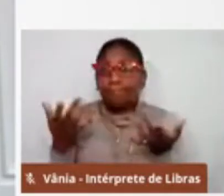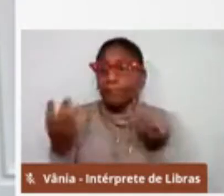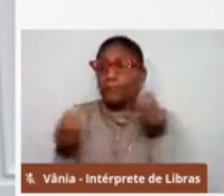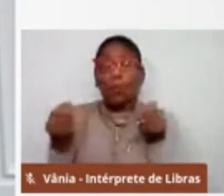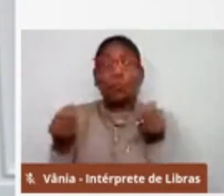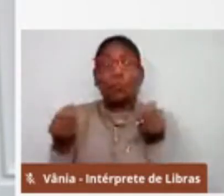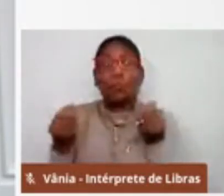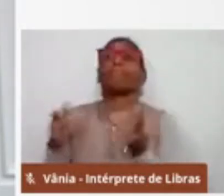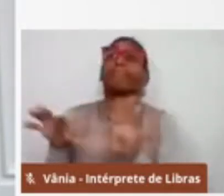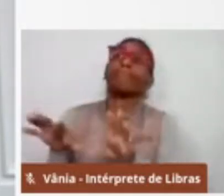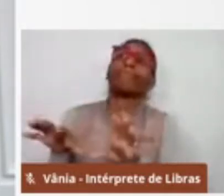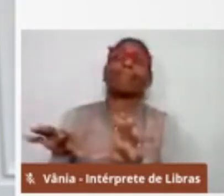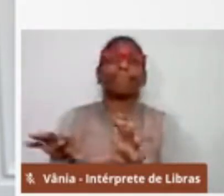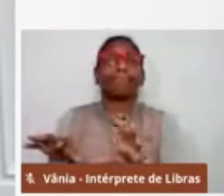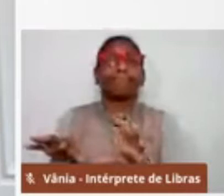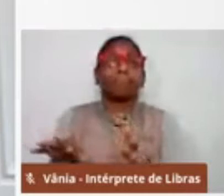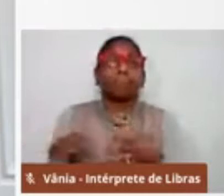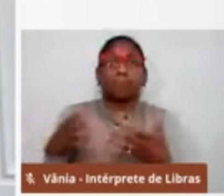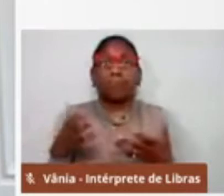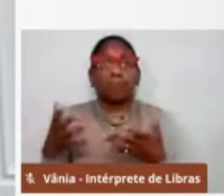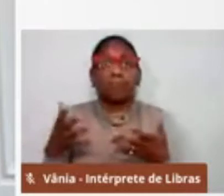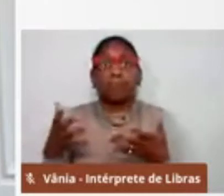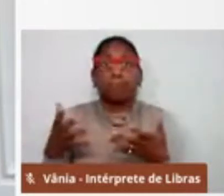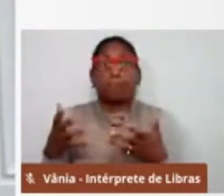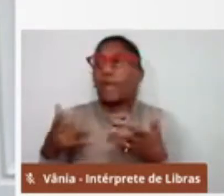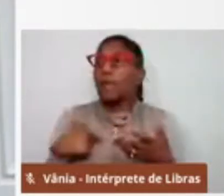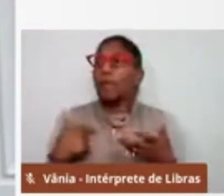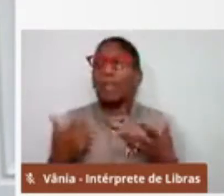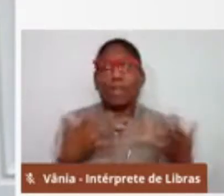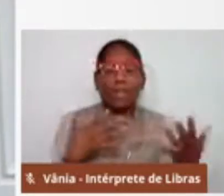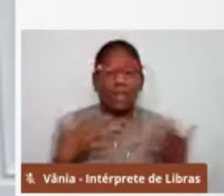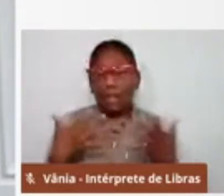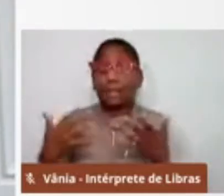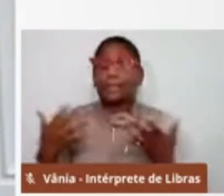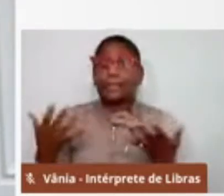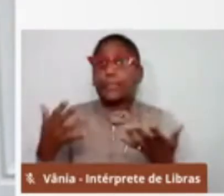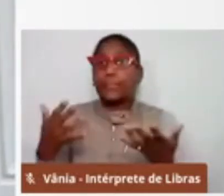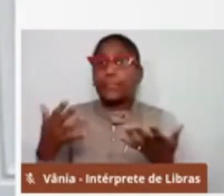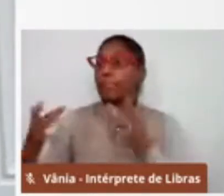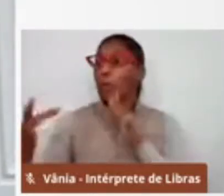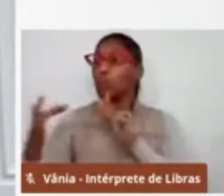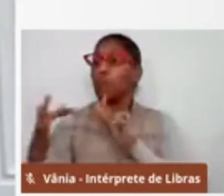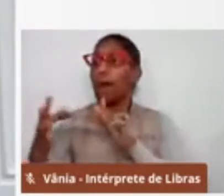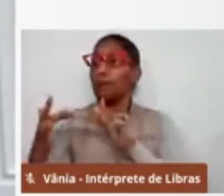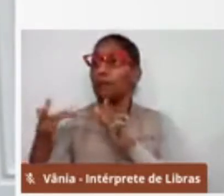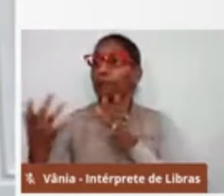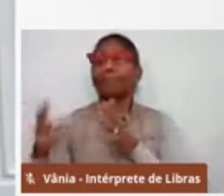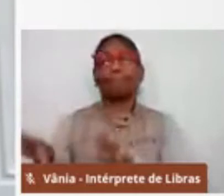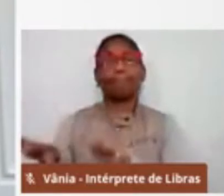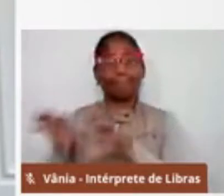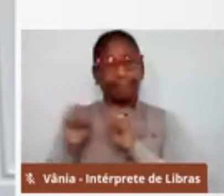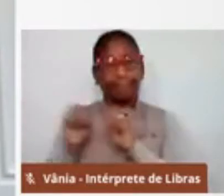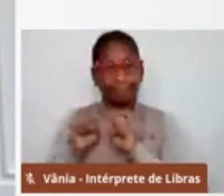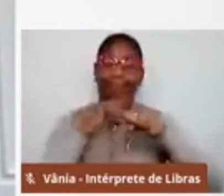acabei me deixando vulnerável a contatar e ter contágio com o